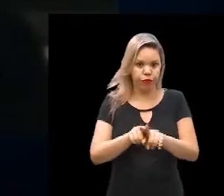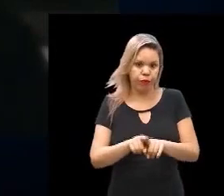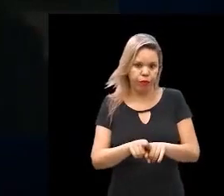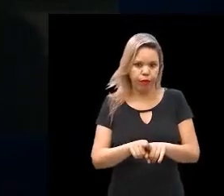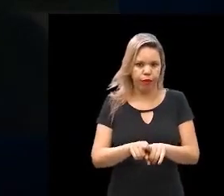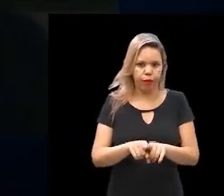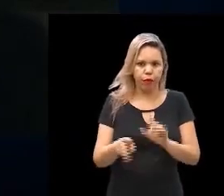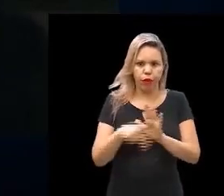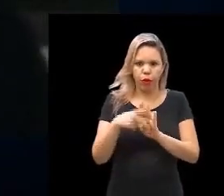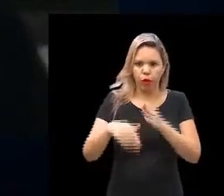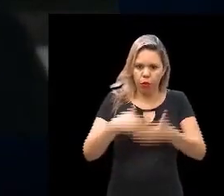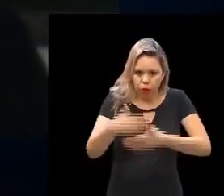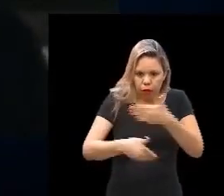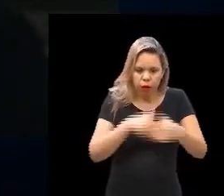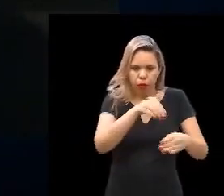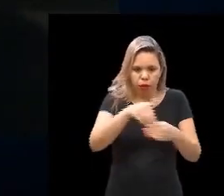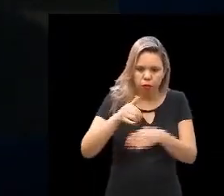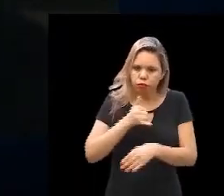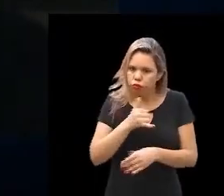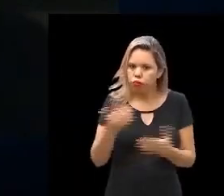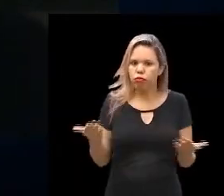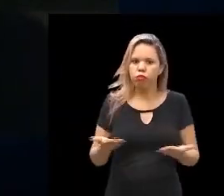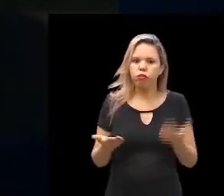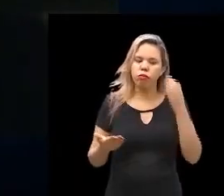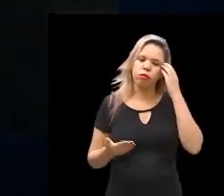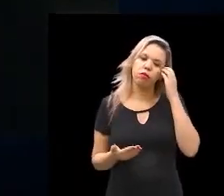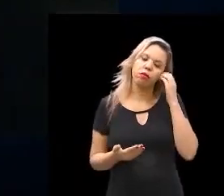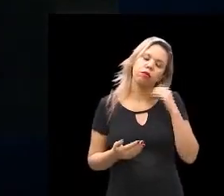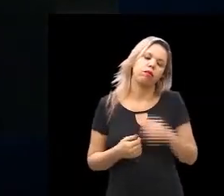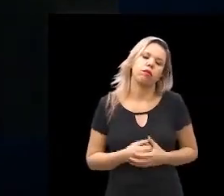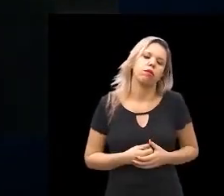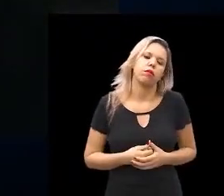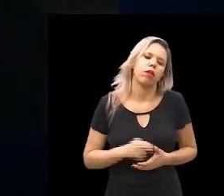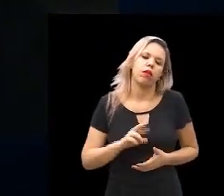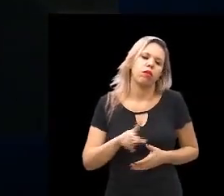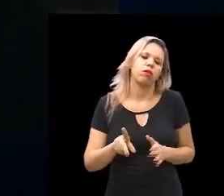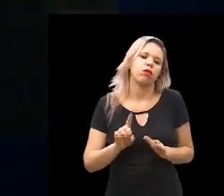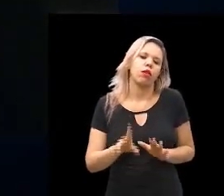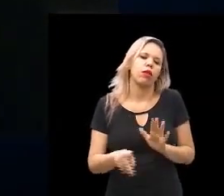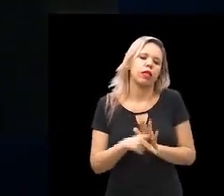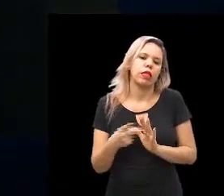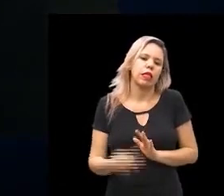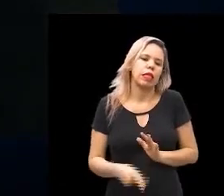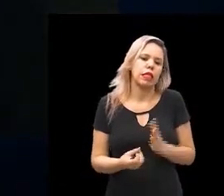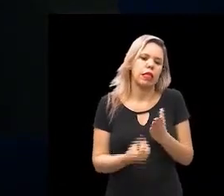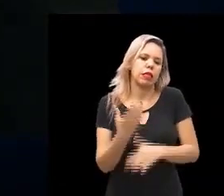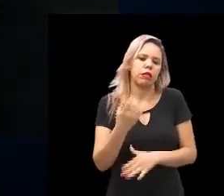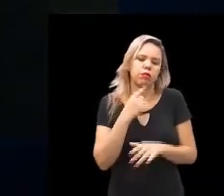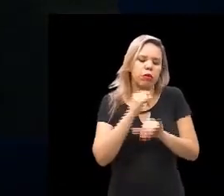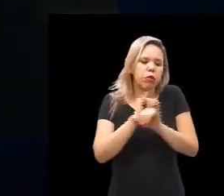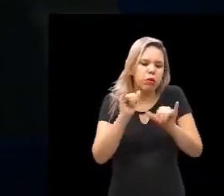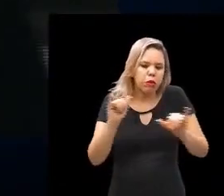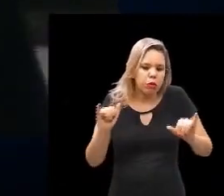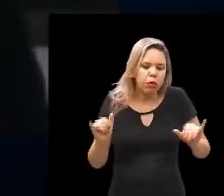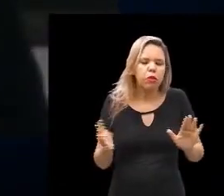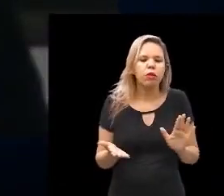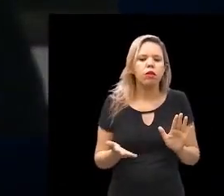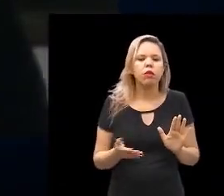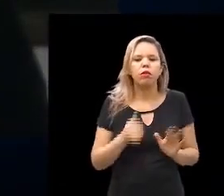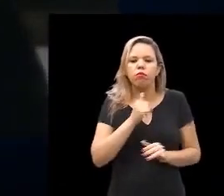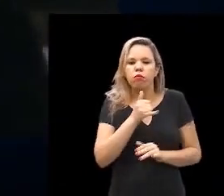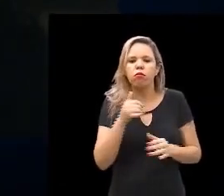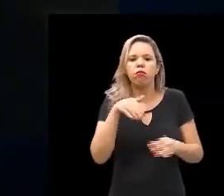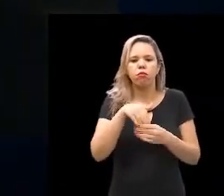lado, o próprio processo eleitoral eletrônico agora, e não o processo em si, mas a situação da campanha ser eletrônica